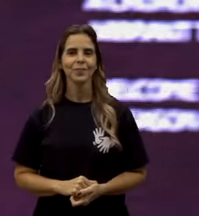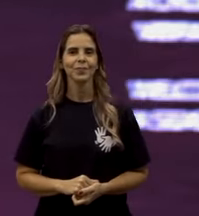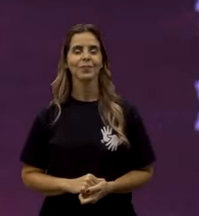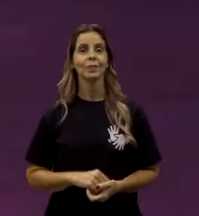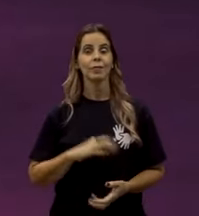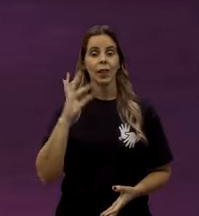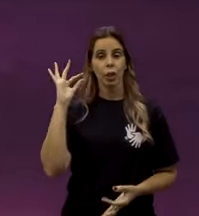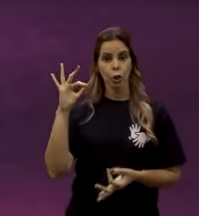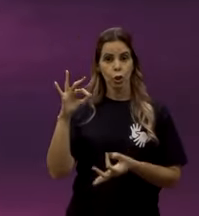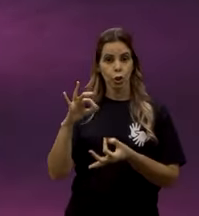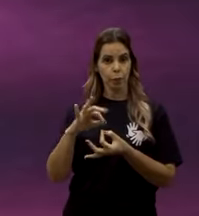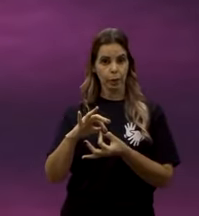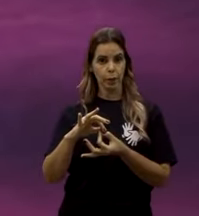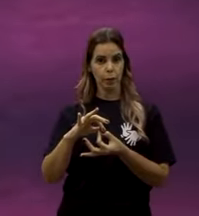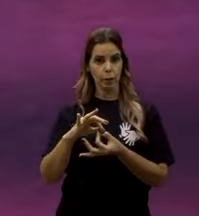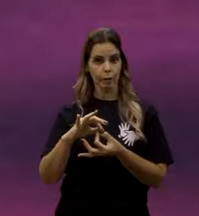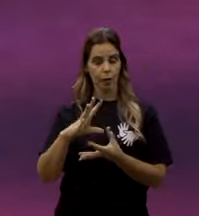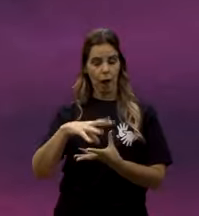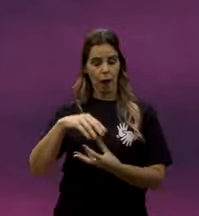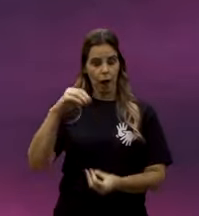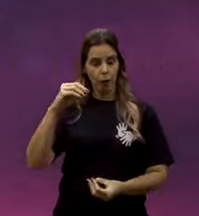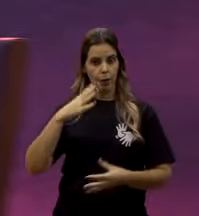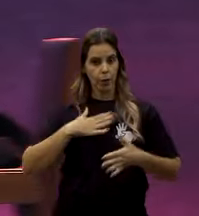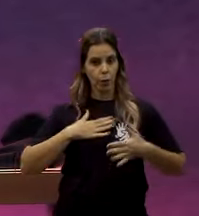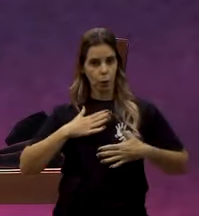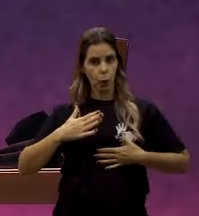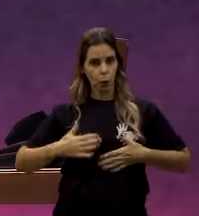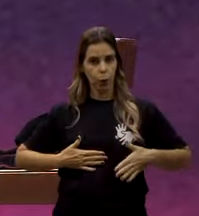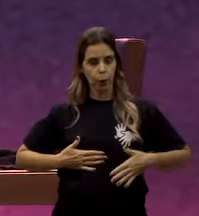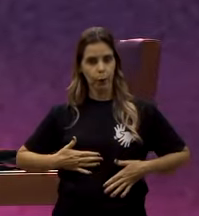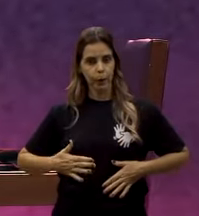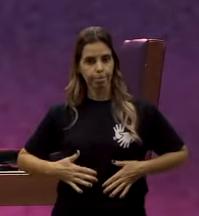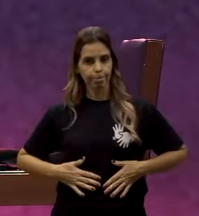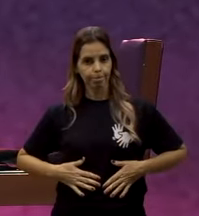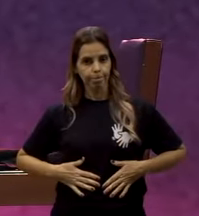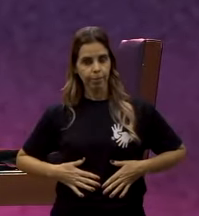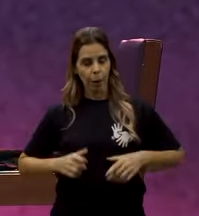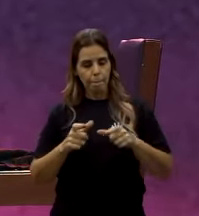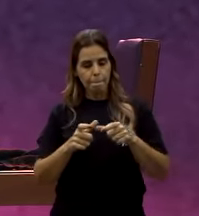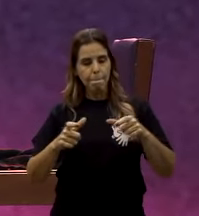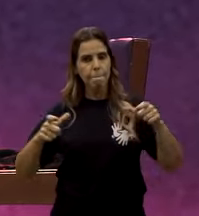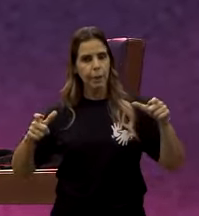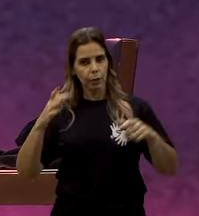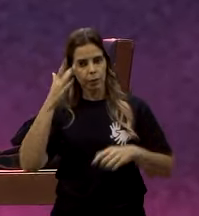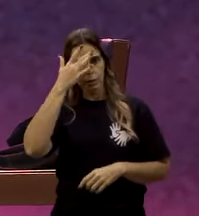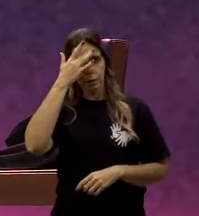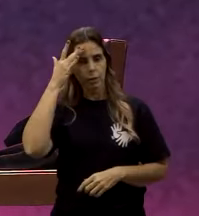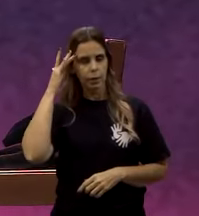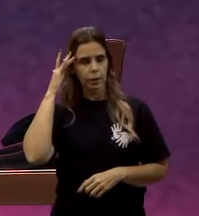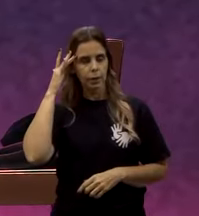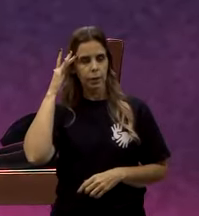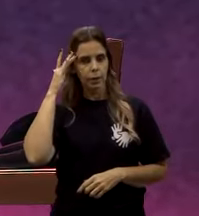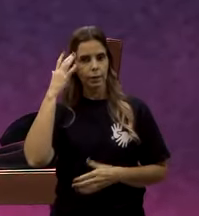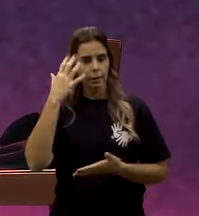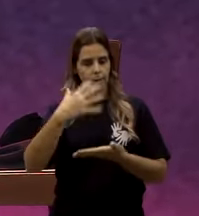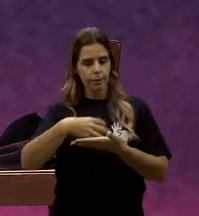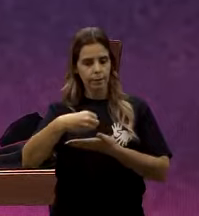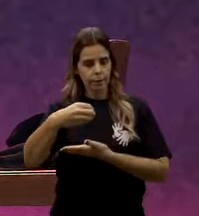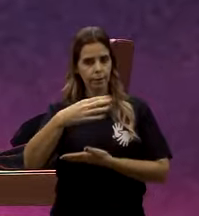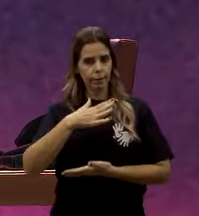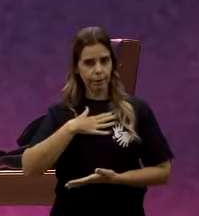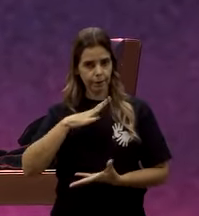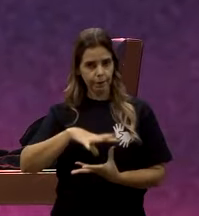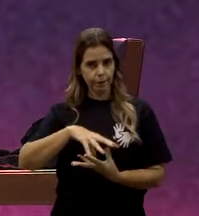espírito corpo é alma e corpo a maioria de nós escute isso diga comigo assim a minha